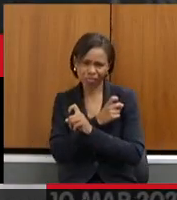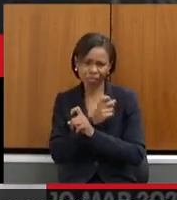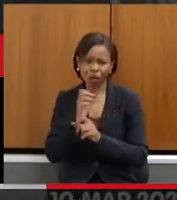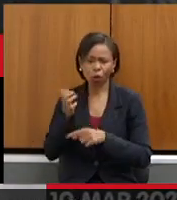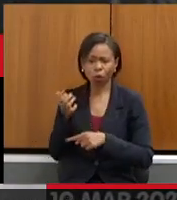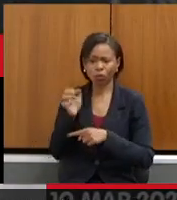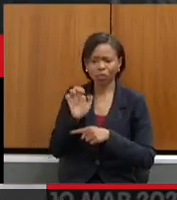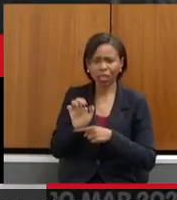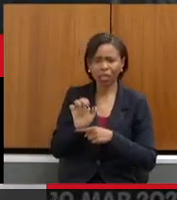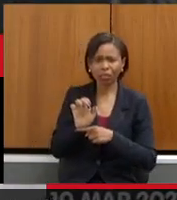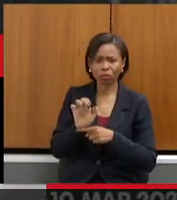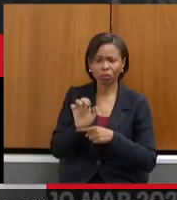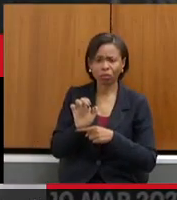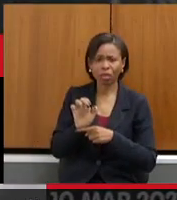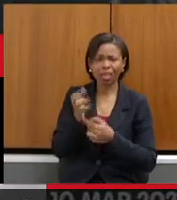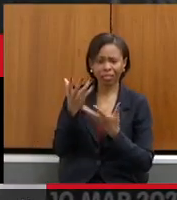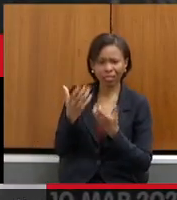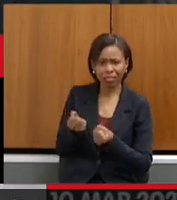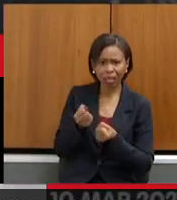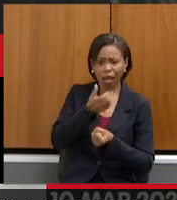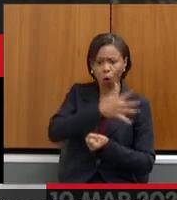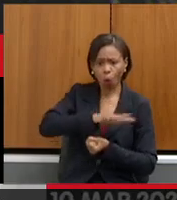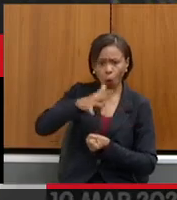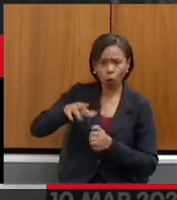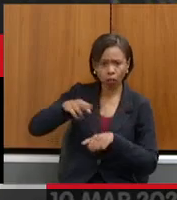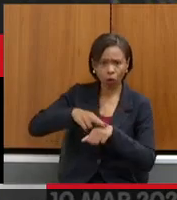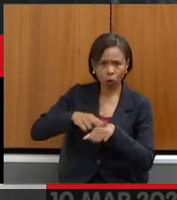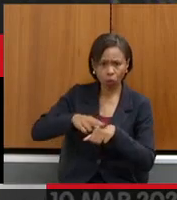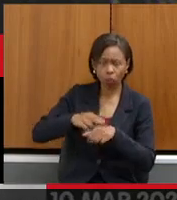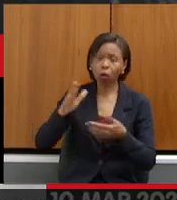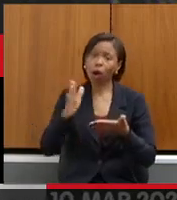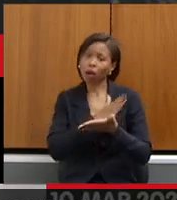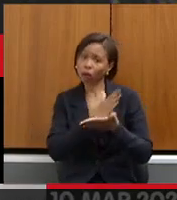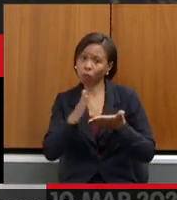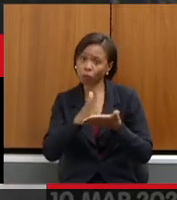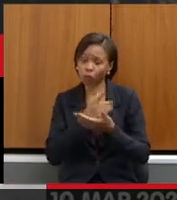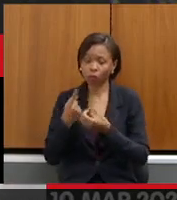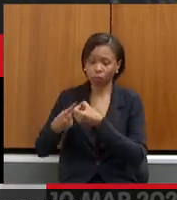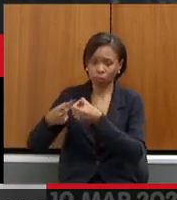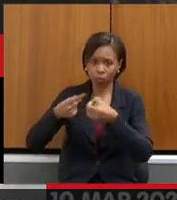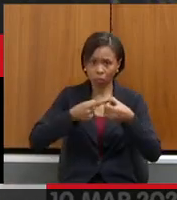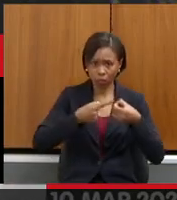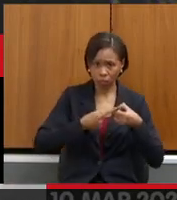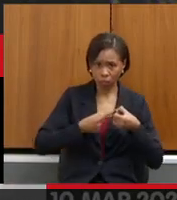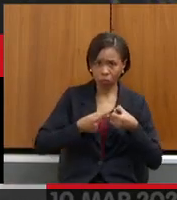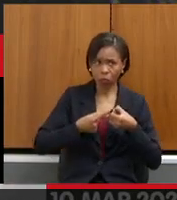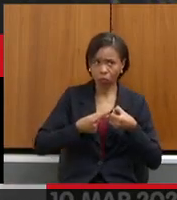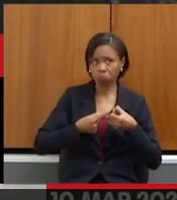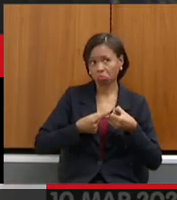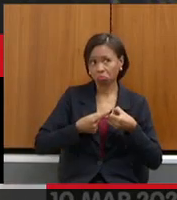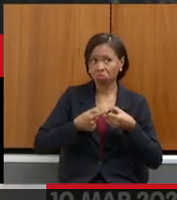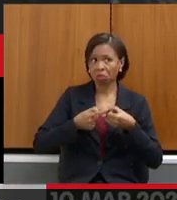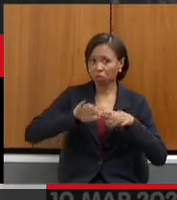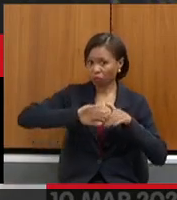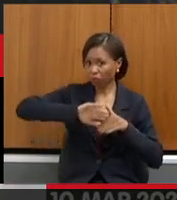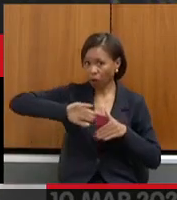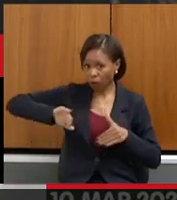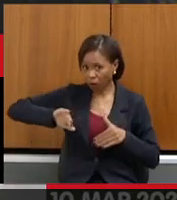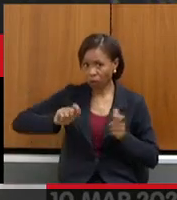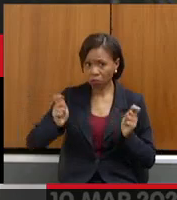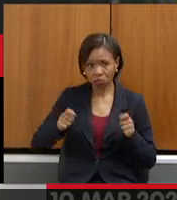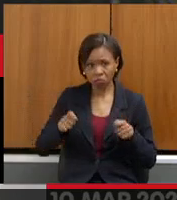possível decretar a onda roxa e deixar alguns municípios da Micro ou macro de fora